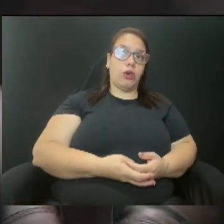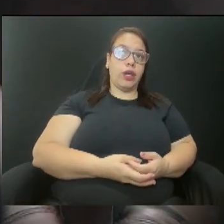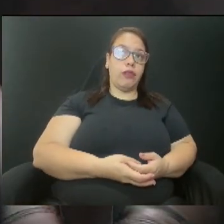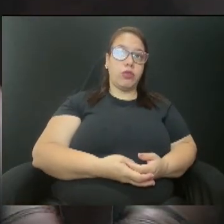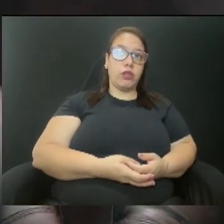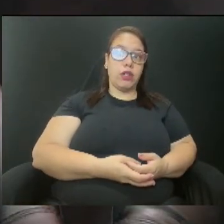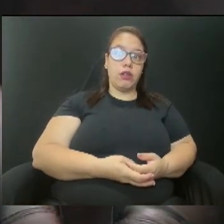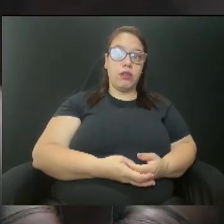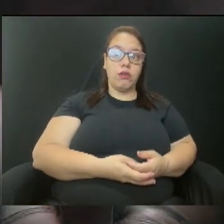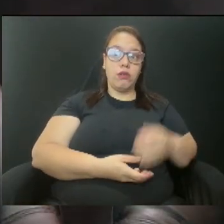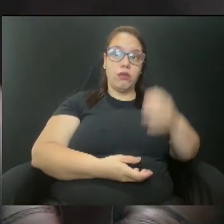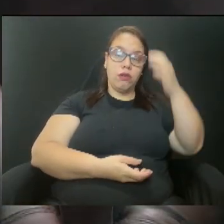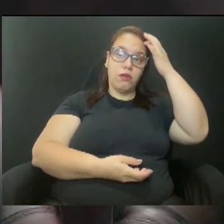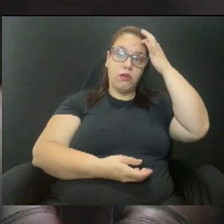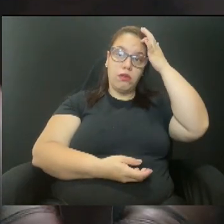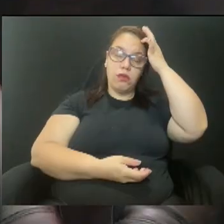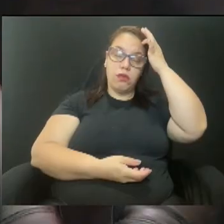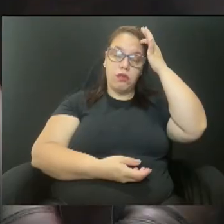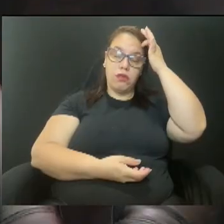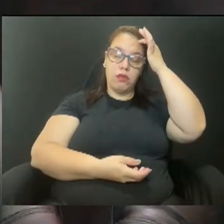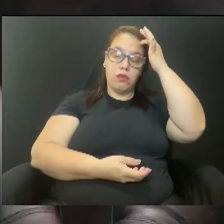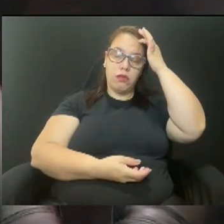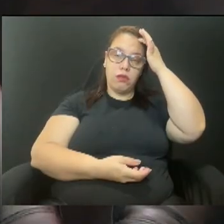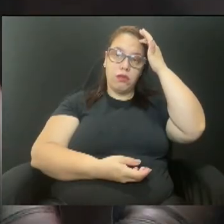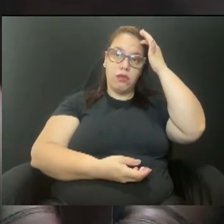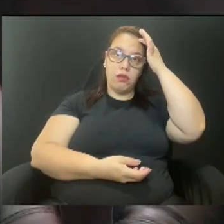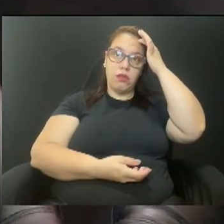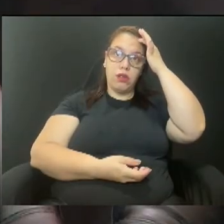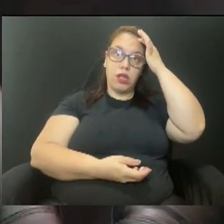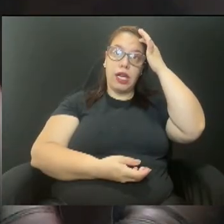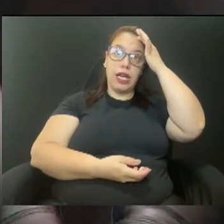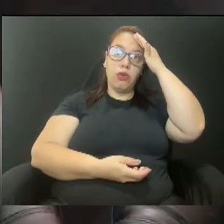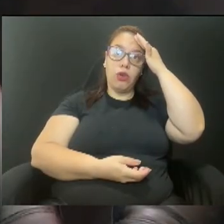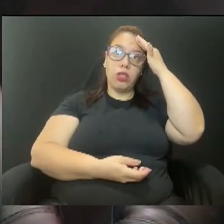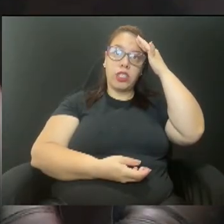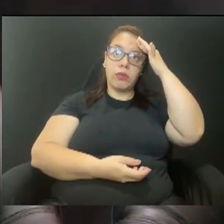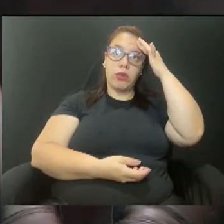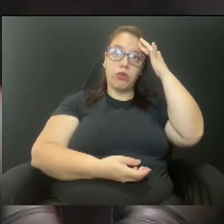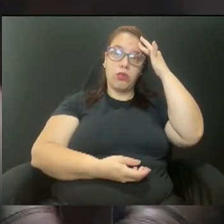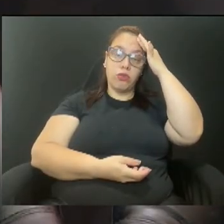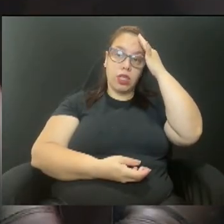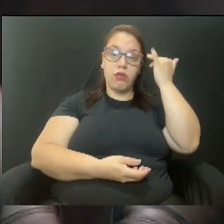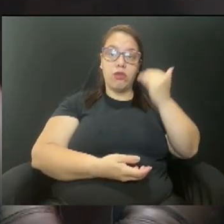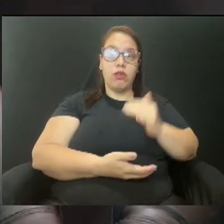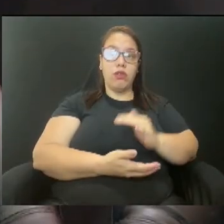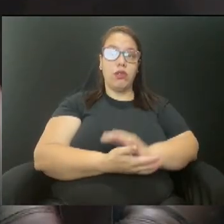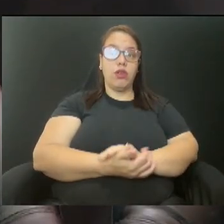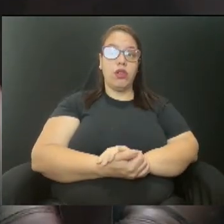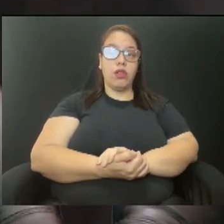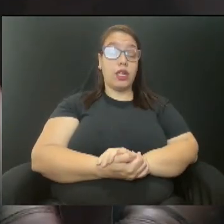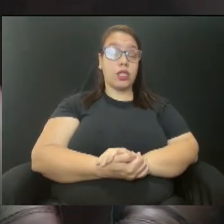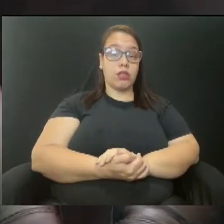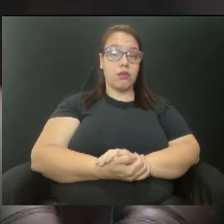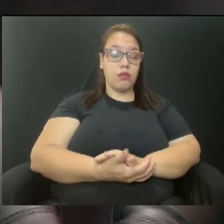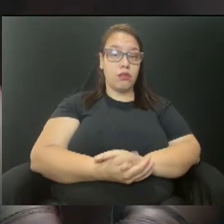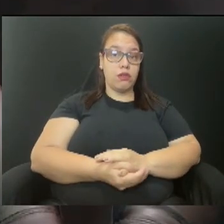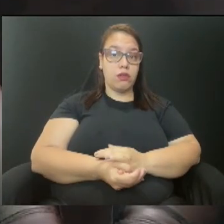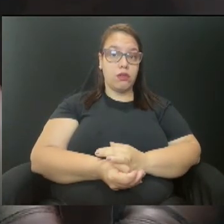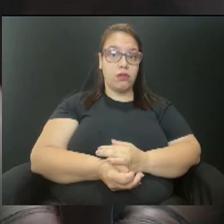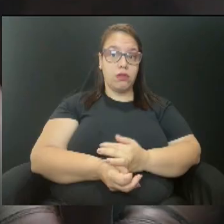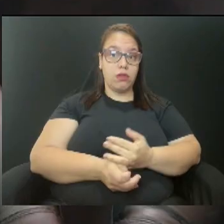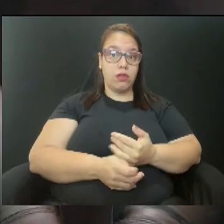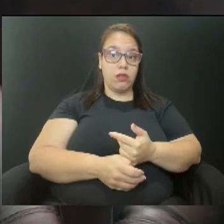Muitas vezes esse jovem não começou, igual eu trouxe aqui, com 20 anos está os pais sustentando e falando assim: "Preciso que você vá para o